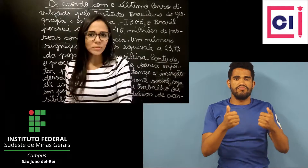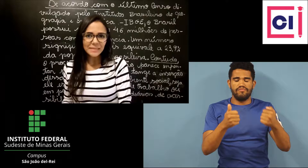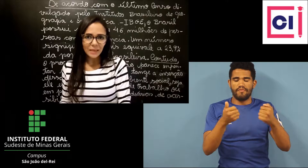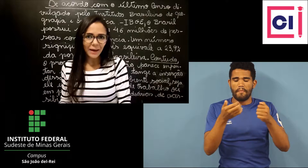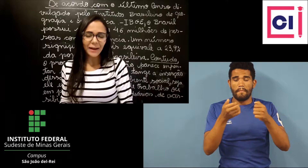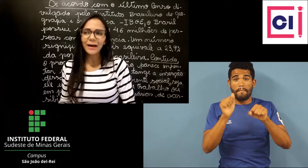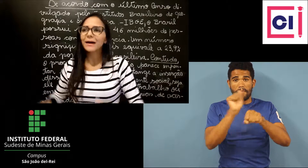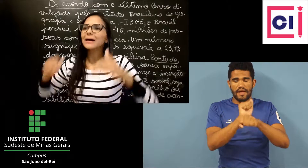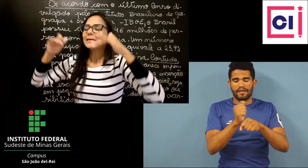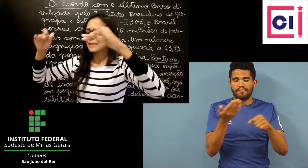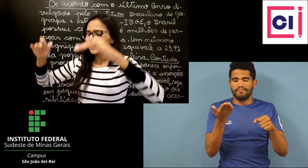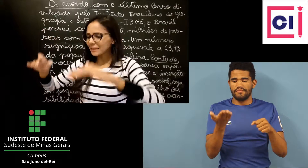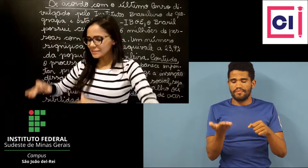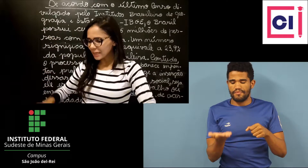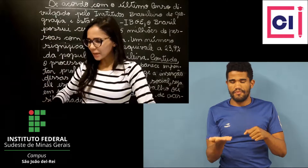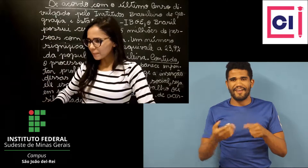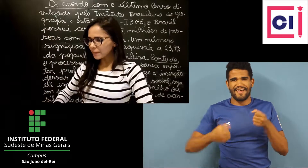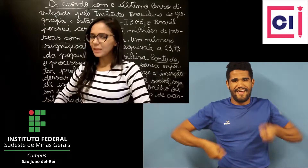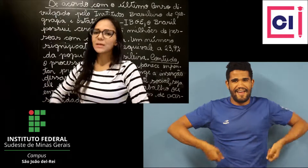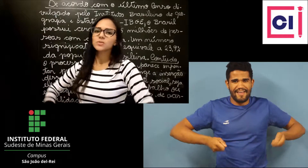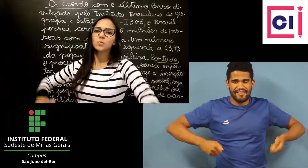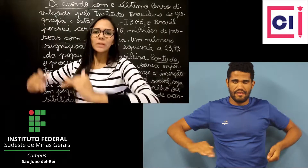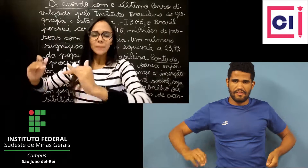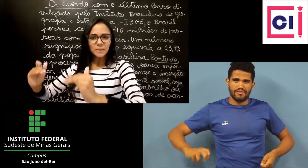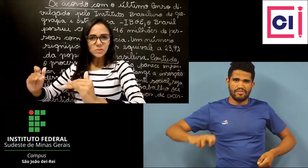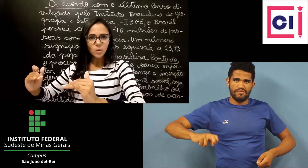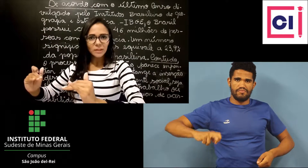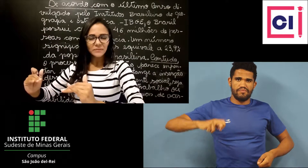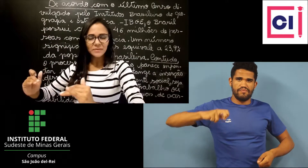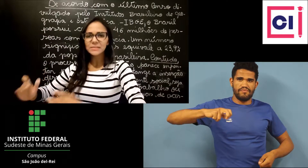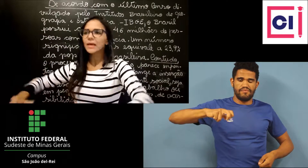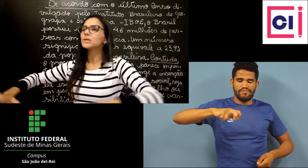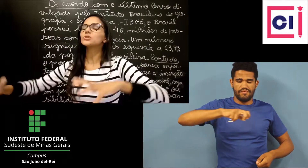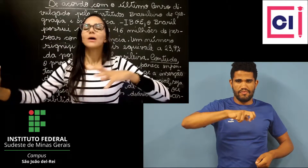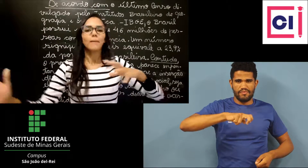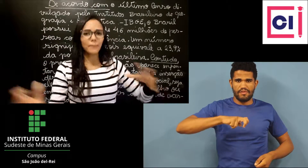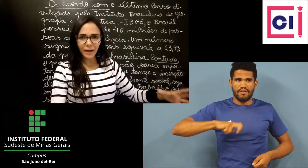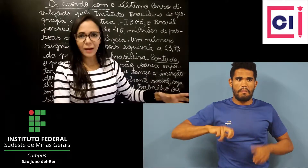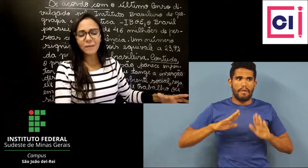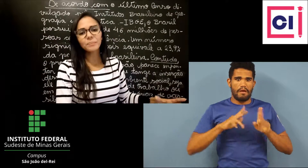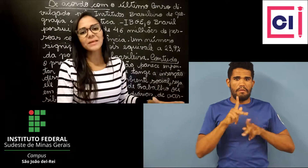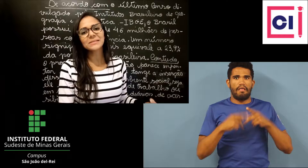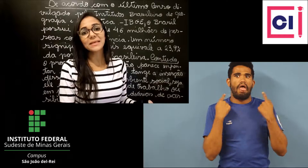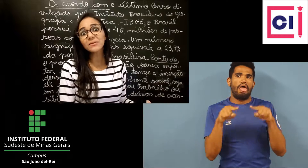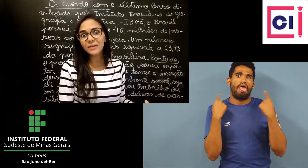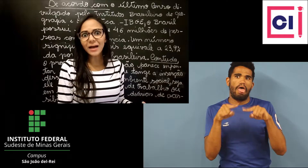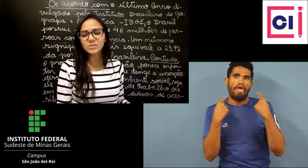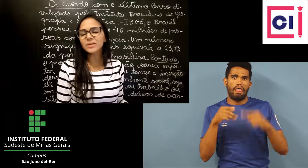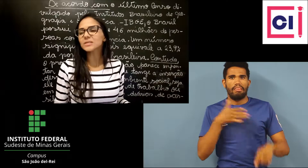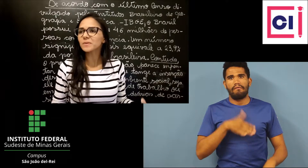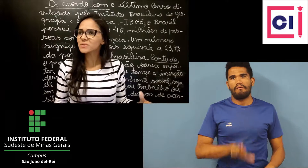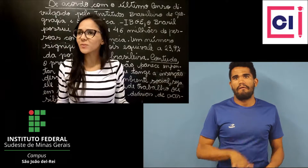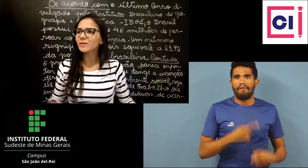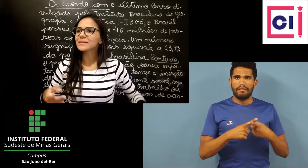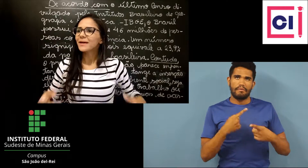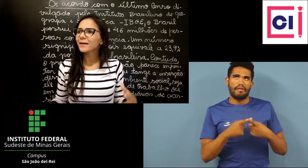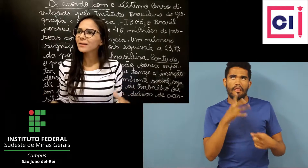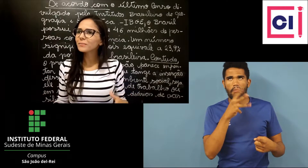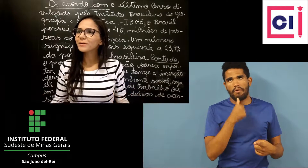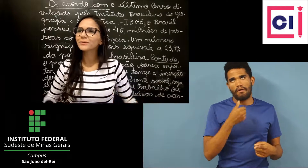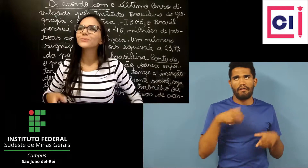o ônibus ter que parar, ter que descer a rampinha, subir a pessoa deficiente para seguir viagem e as